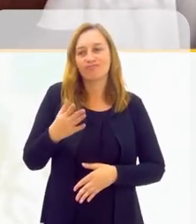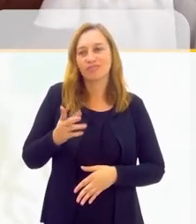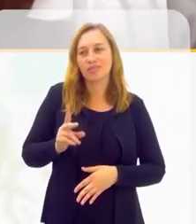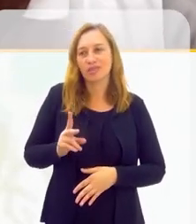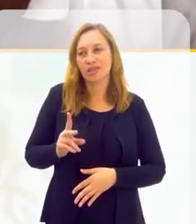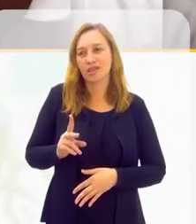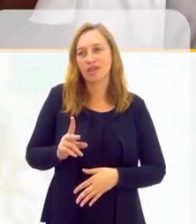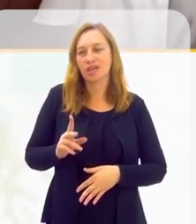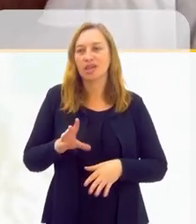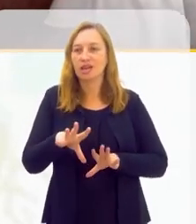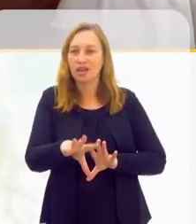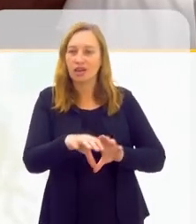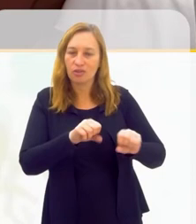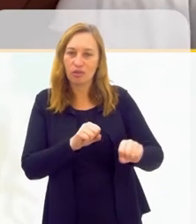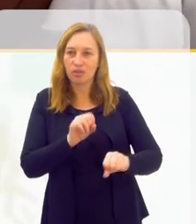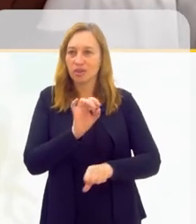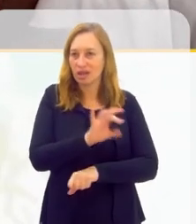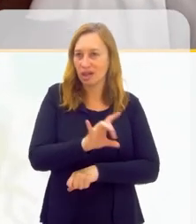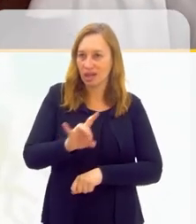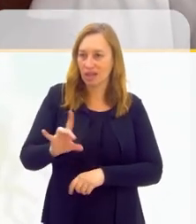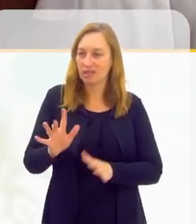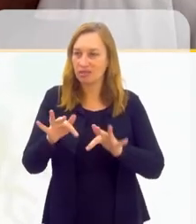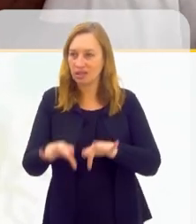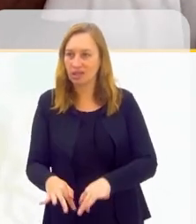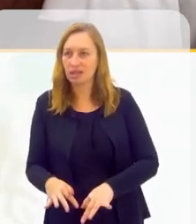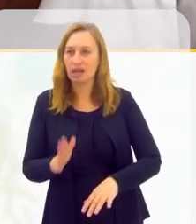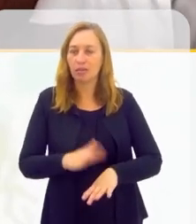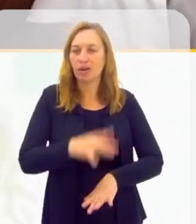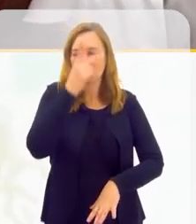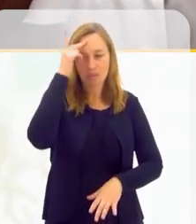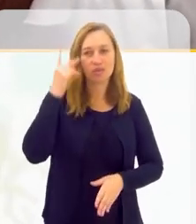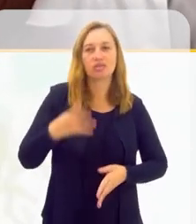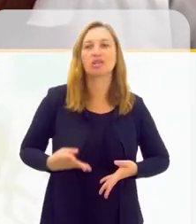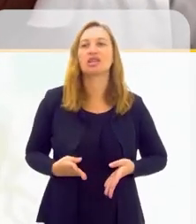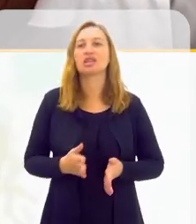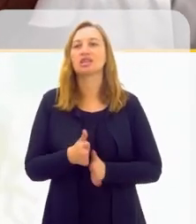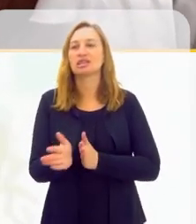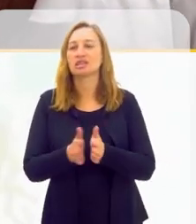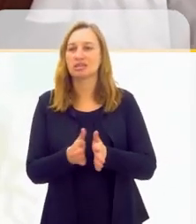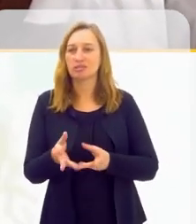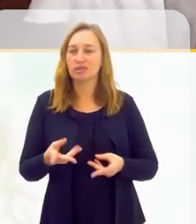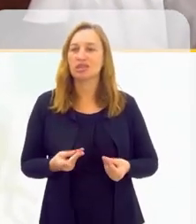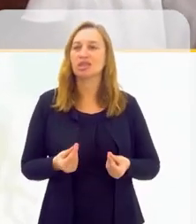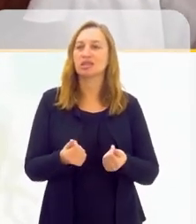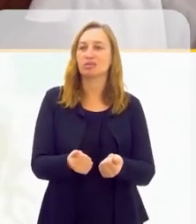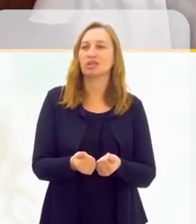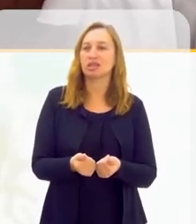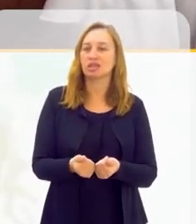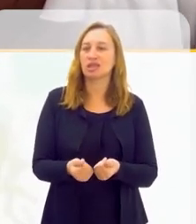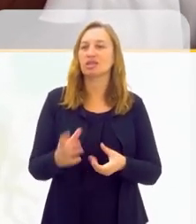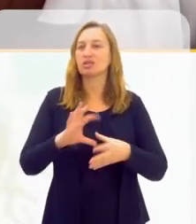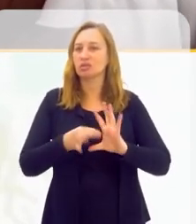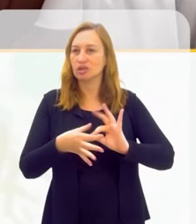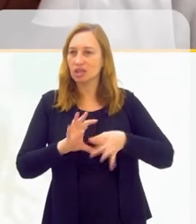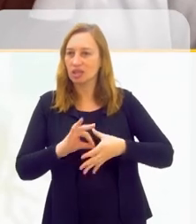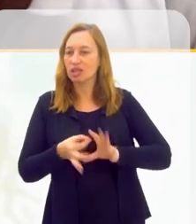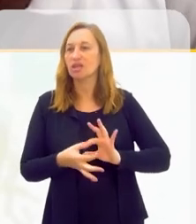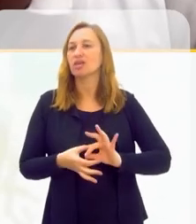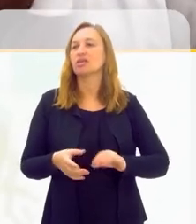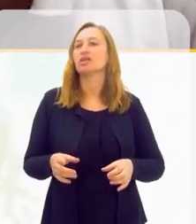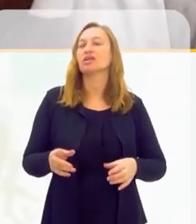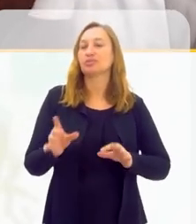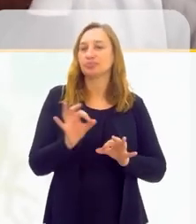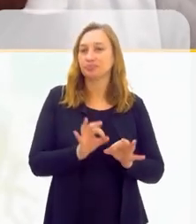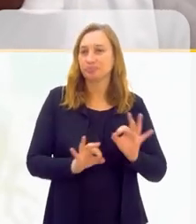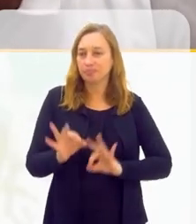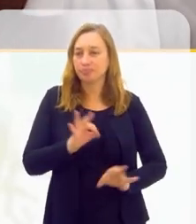que passa, a cada formação que termina, há mais gente sensibilizada para intervir neste contexto, mais gente que ouve também